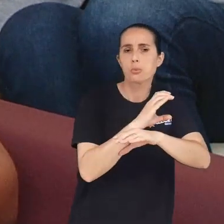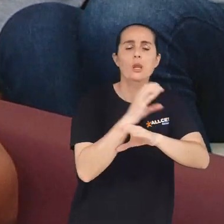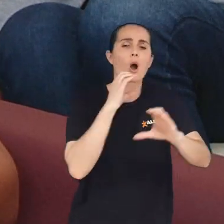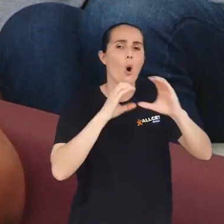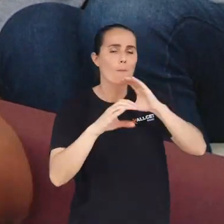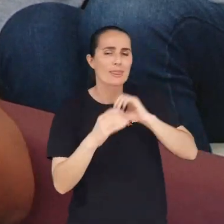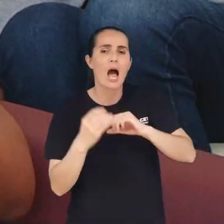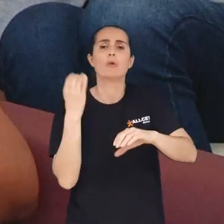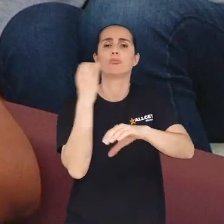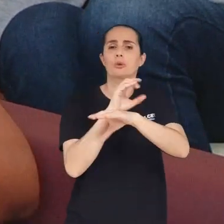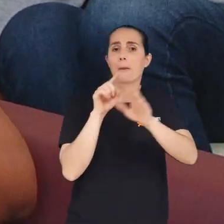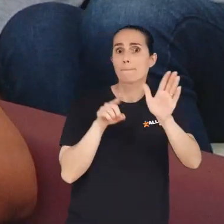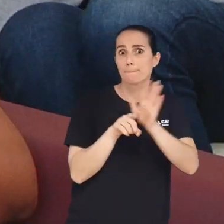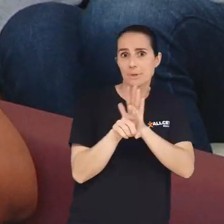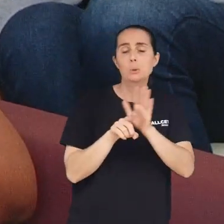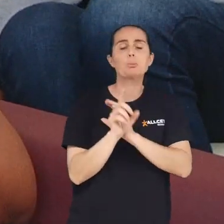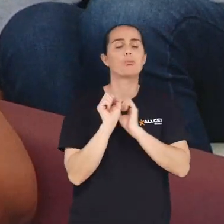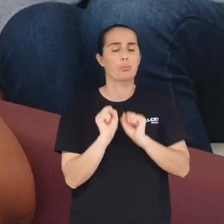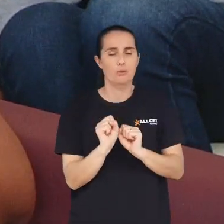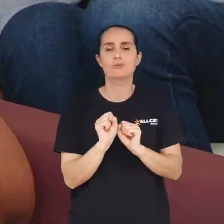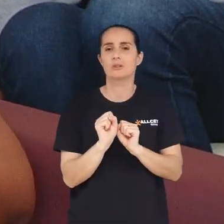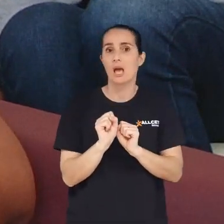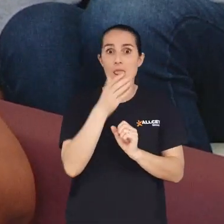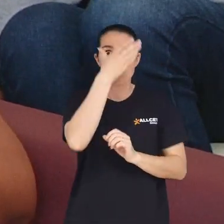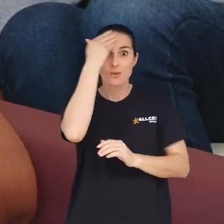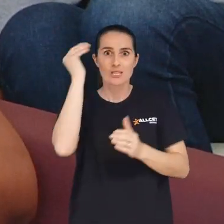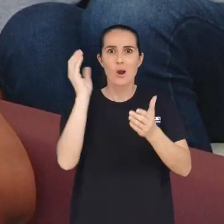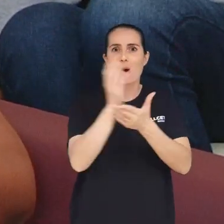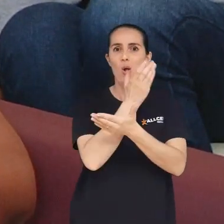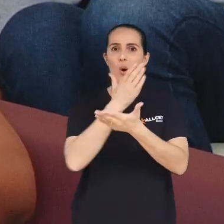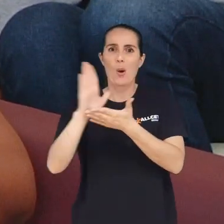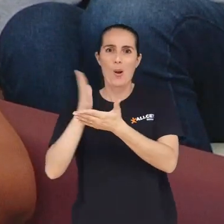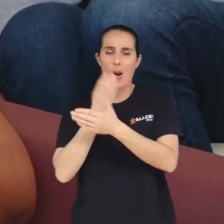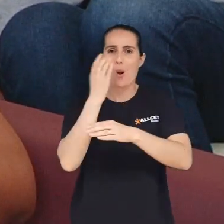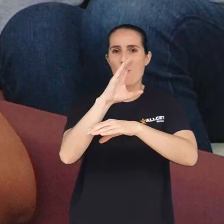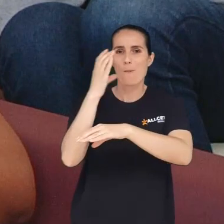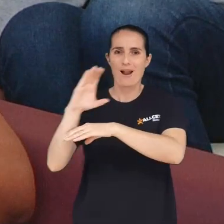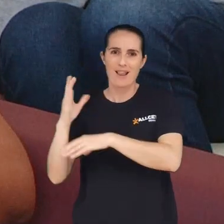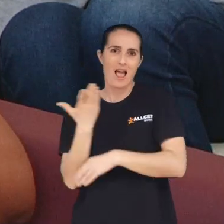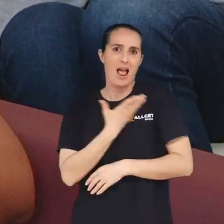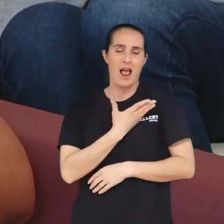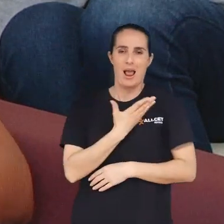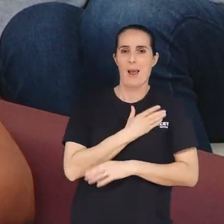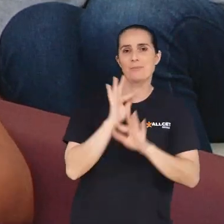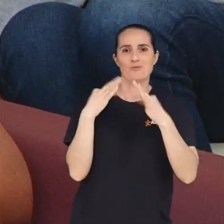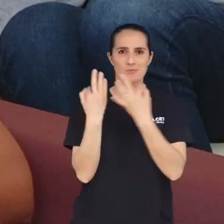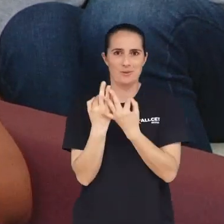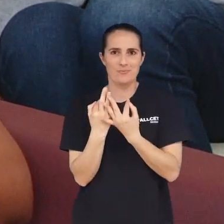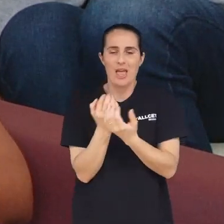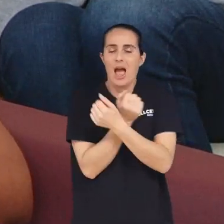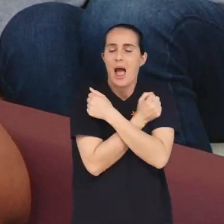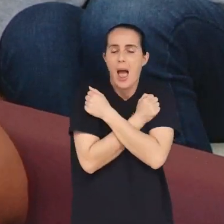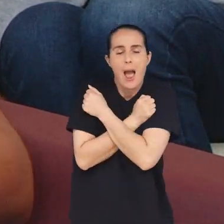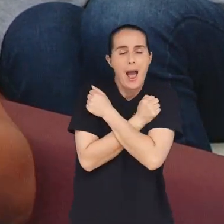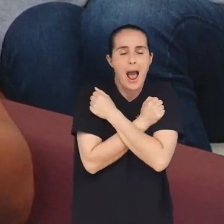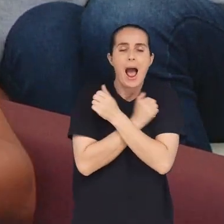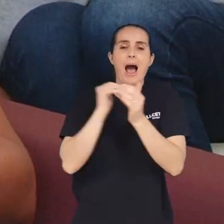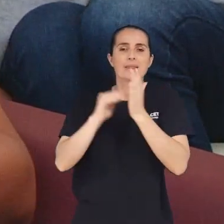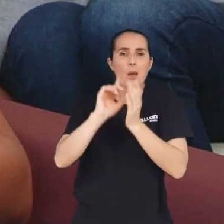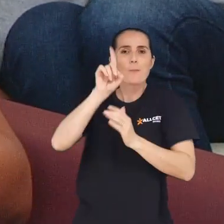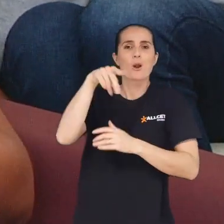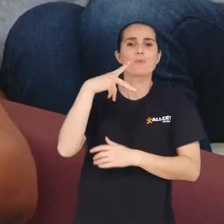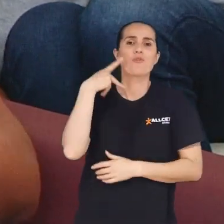para curtir, deixar o seu recado, sua pergunta e não esqueça de compartilhar com seus amigos e familiares.